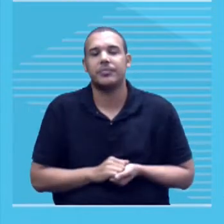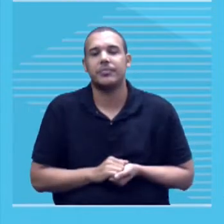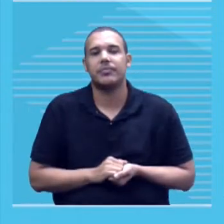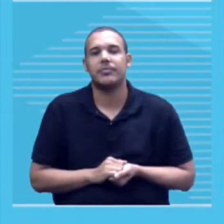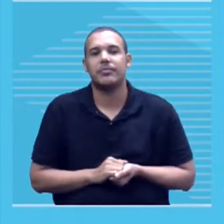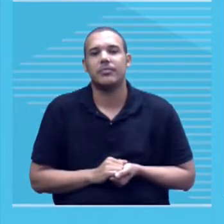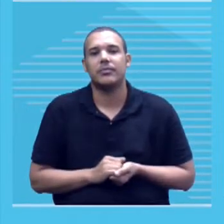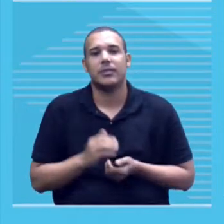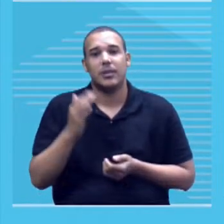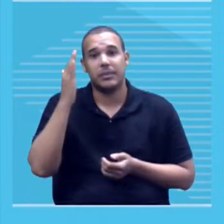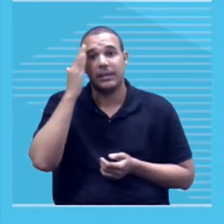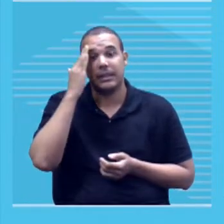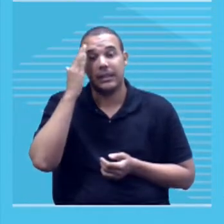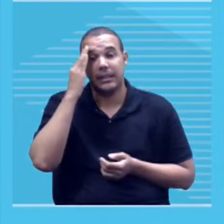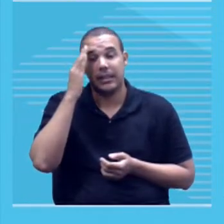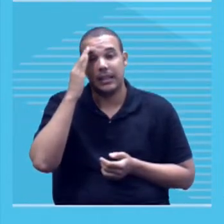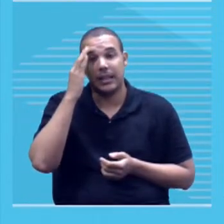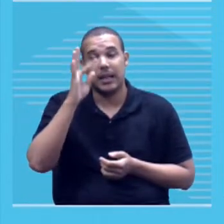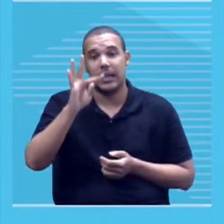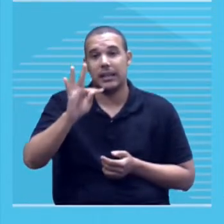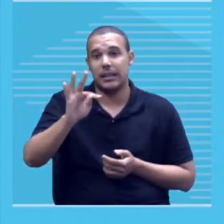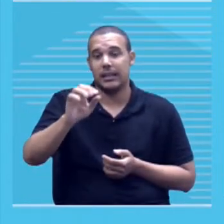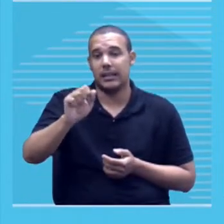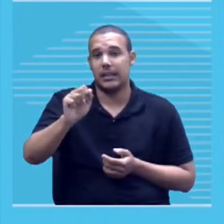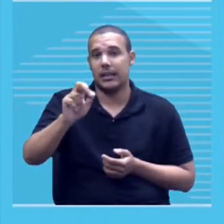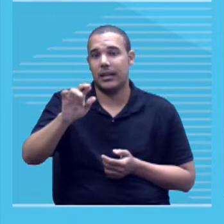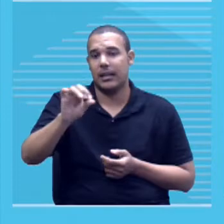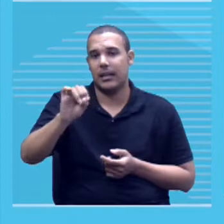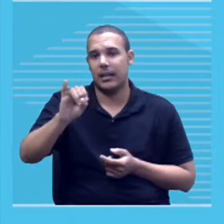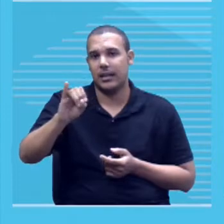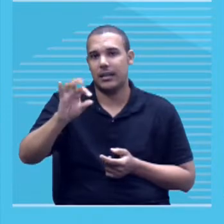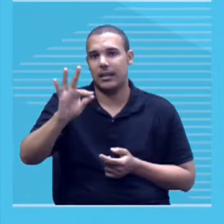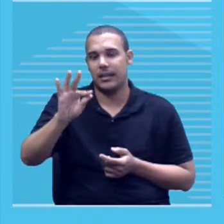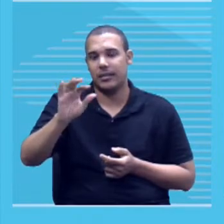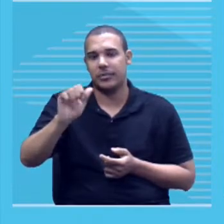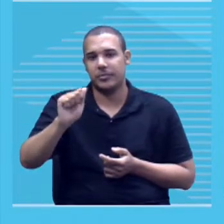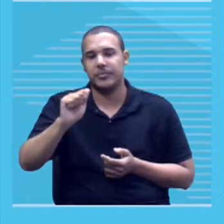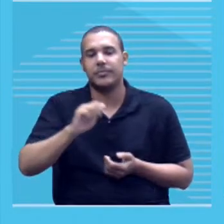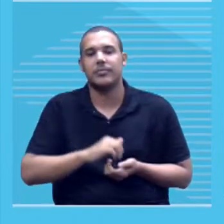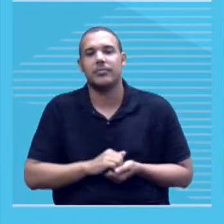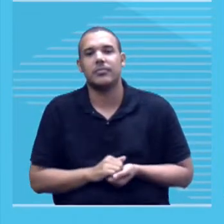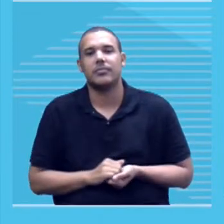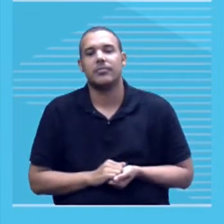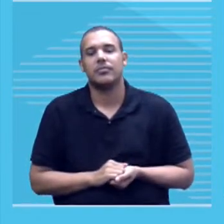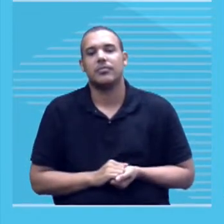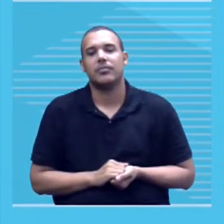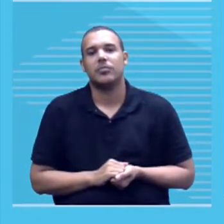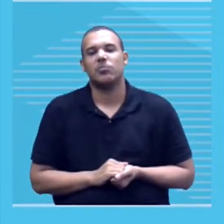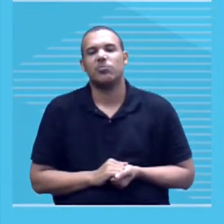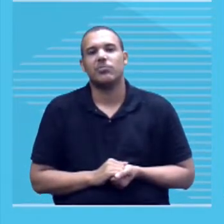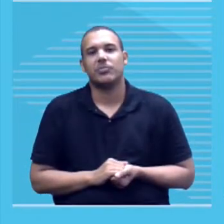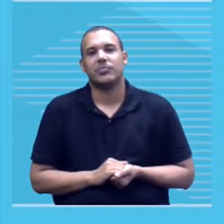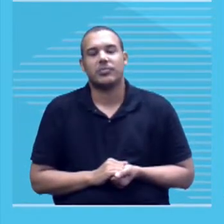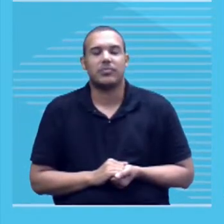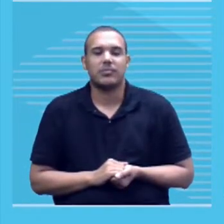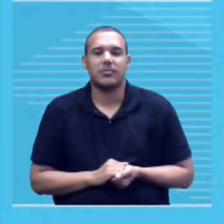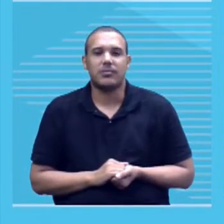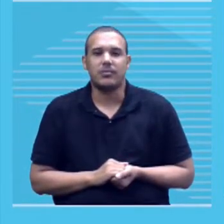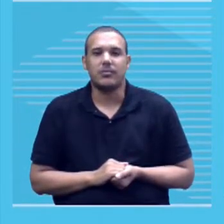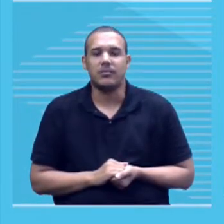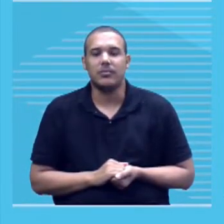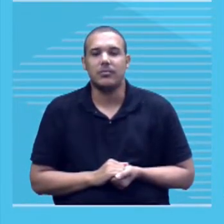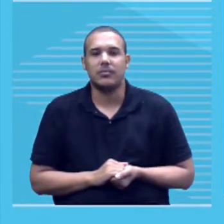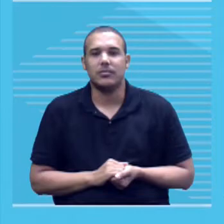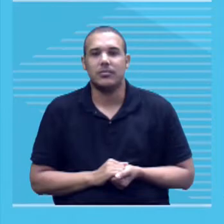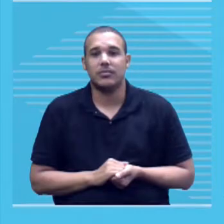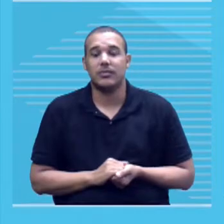sobre a tarifa. Bom, falei para vocês na aula passada que a gente ia explicar um pouquinho sobre a tarifa. A tarifa